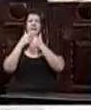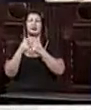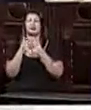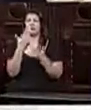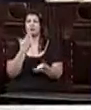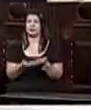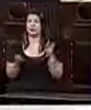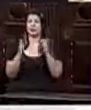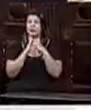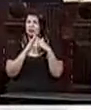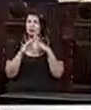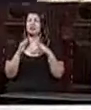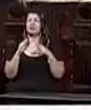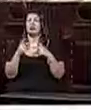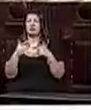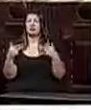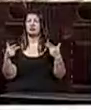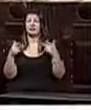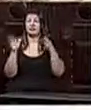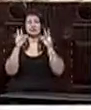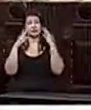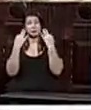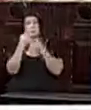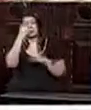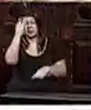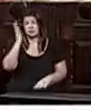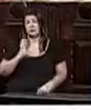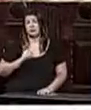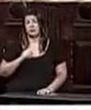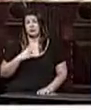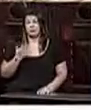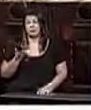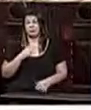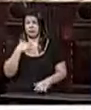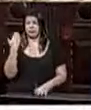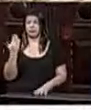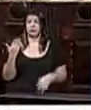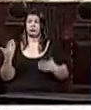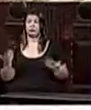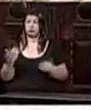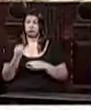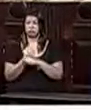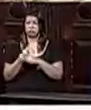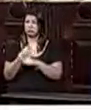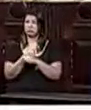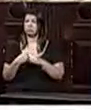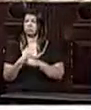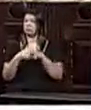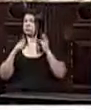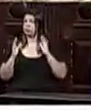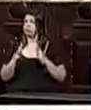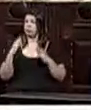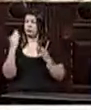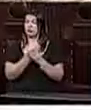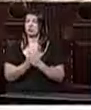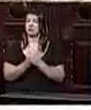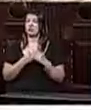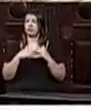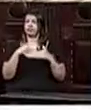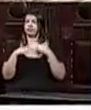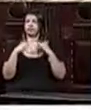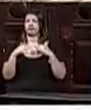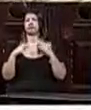muitas delas, entes queridos. Depois de muitos anos e depois de um processo muito controvertido, com